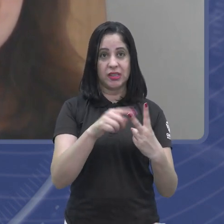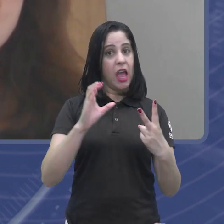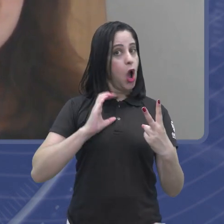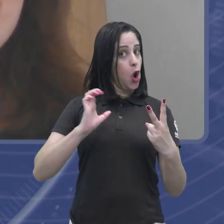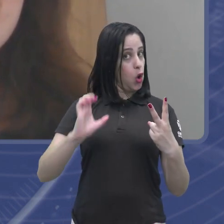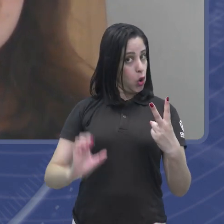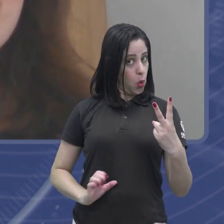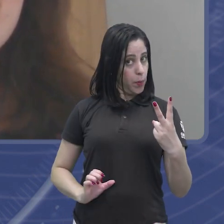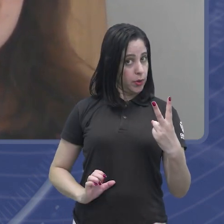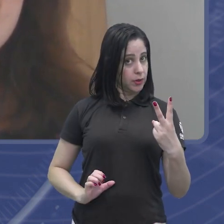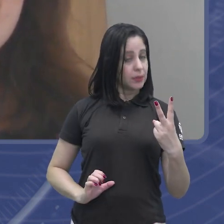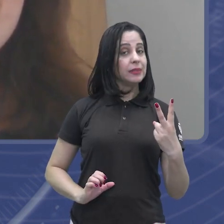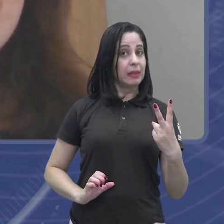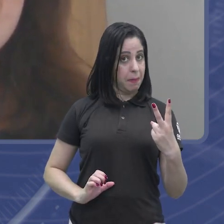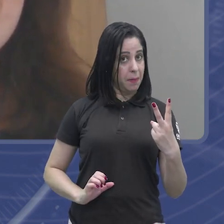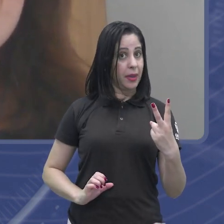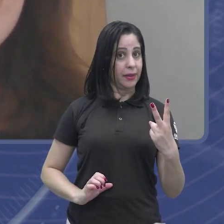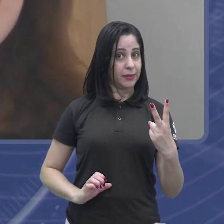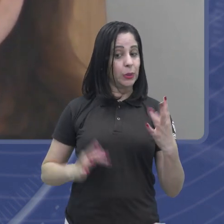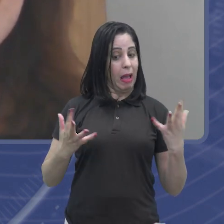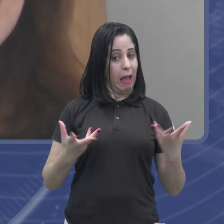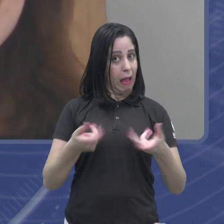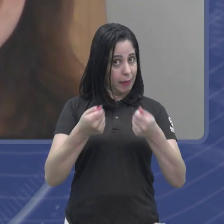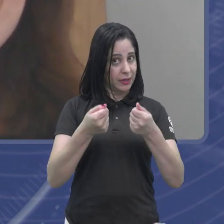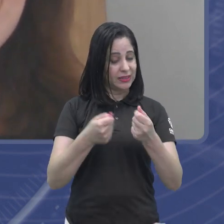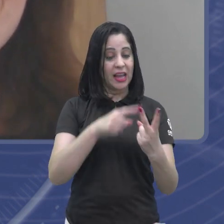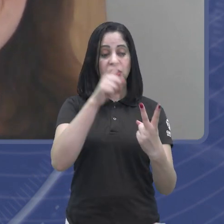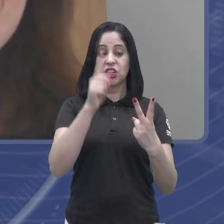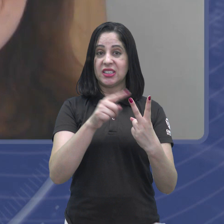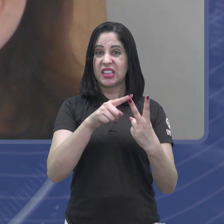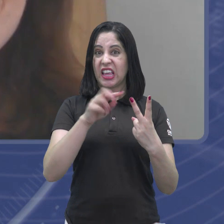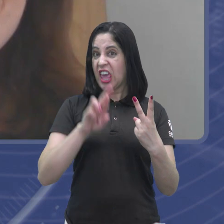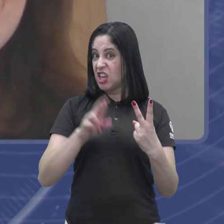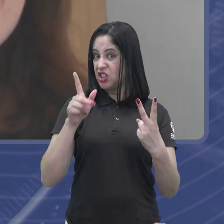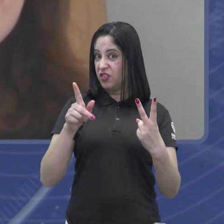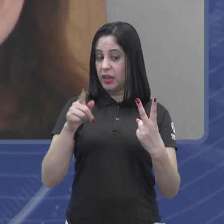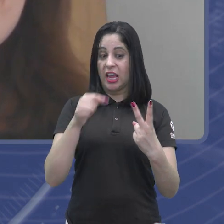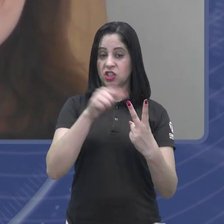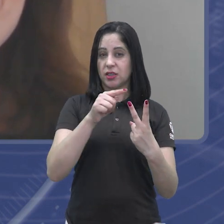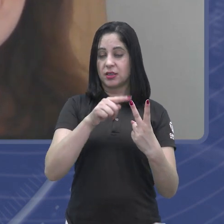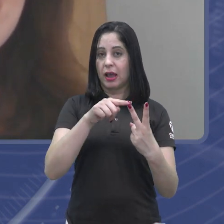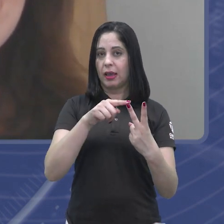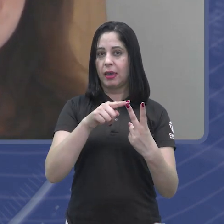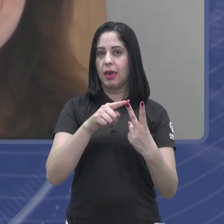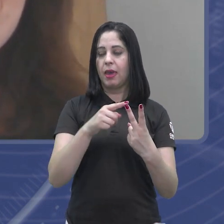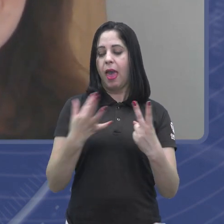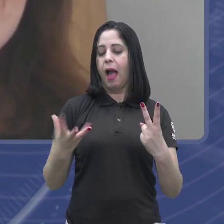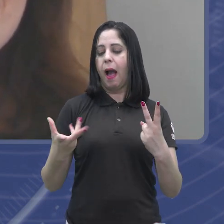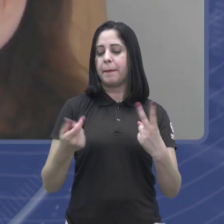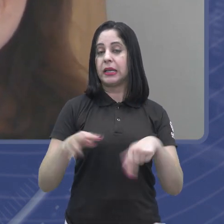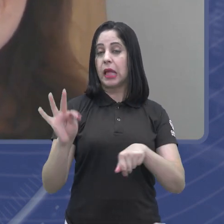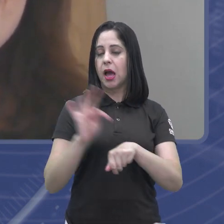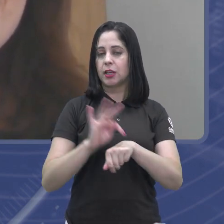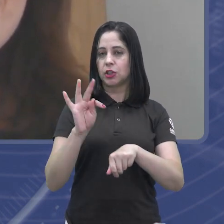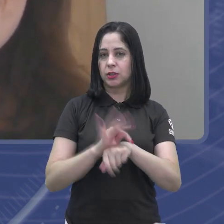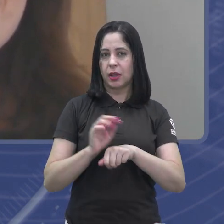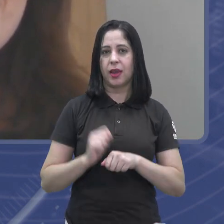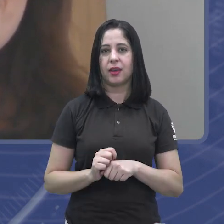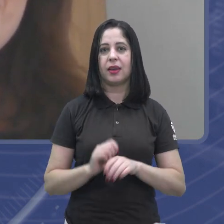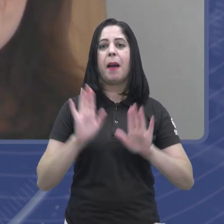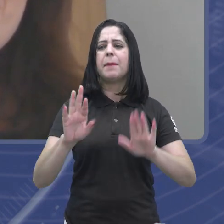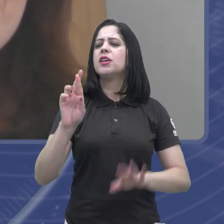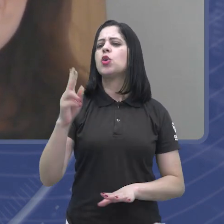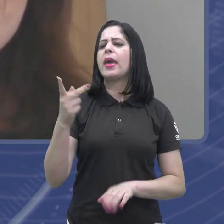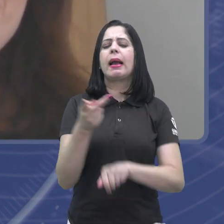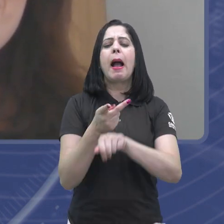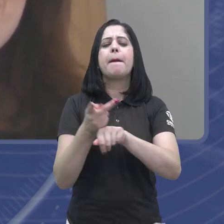as chamadas soft skills, né, que é diferente das hard skills. Qual é a diferença e o que o RH